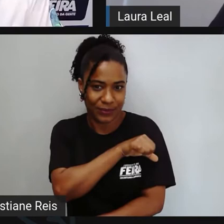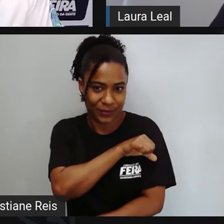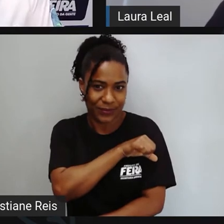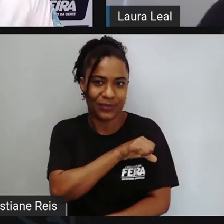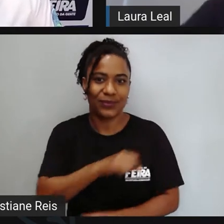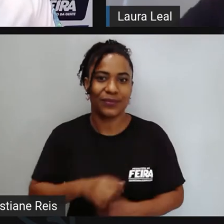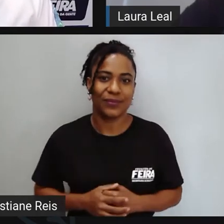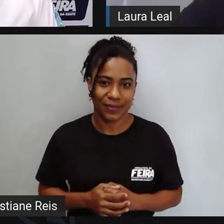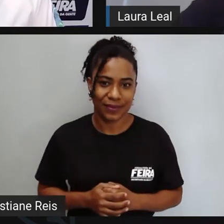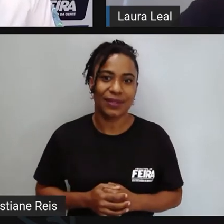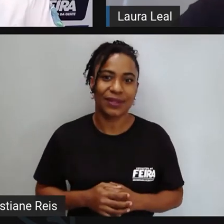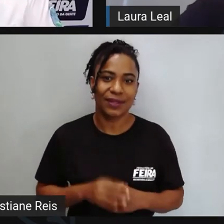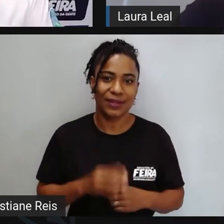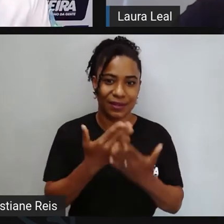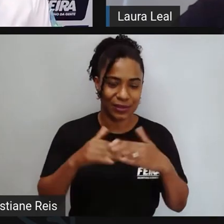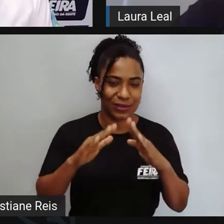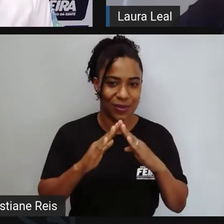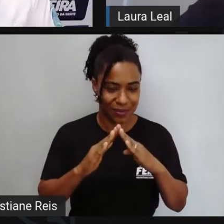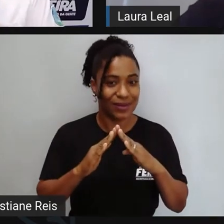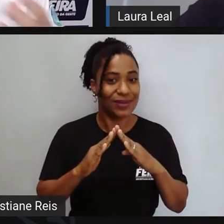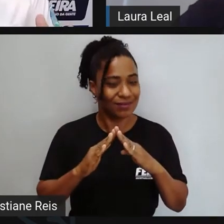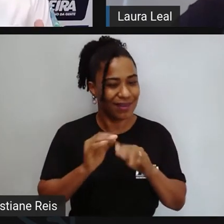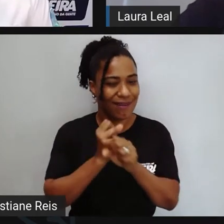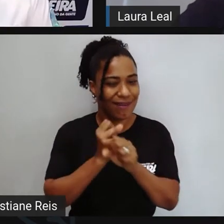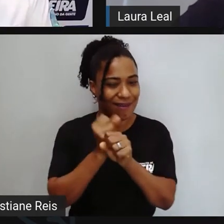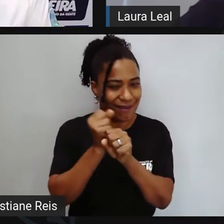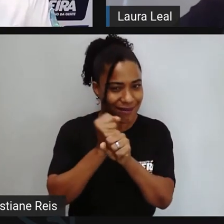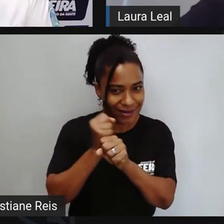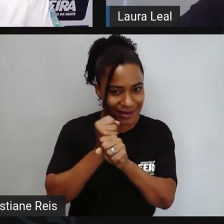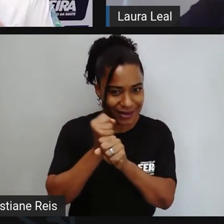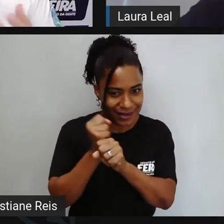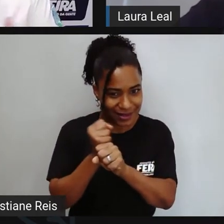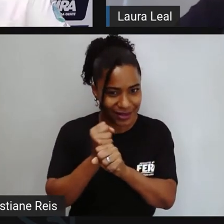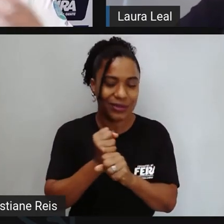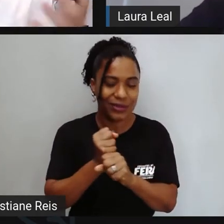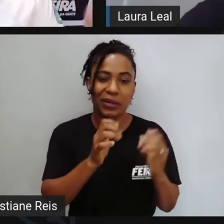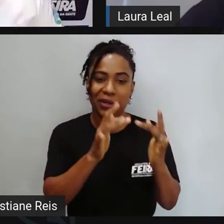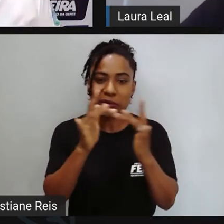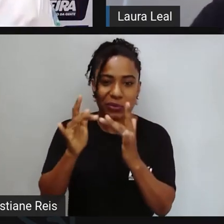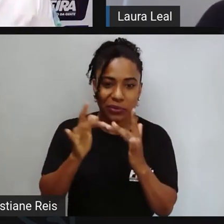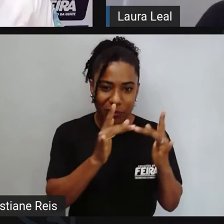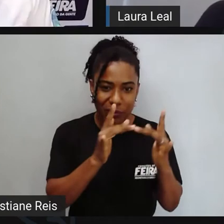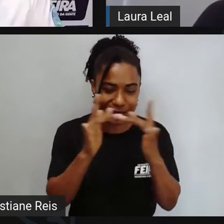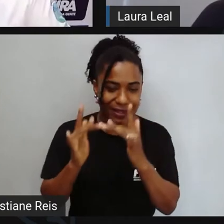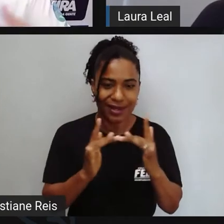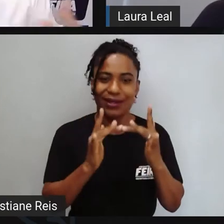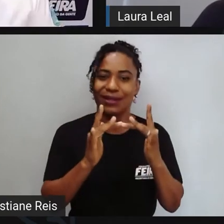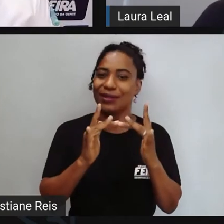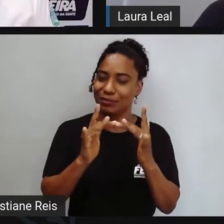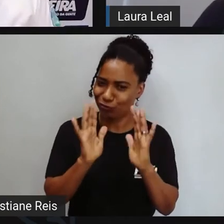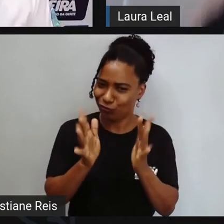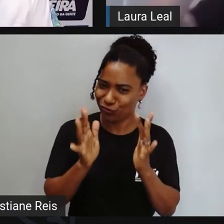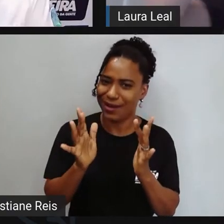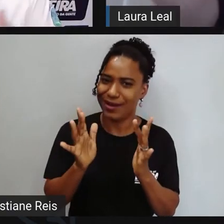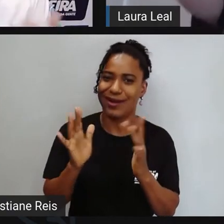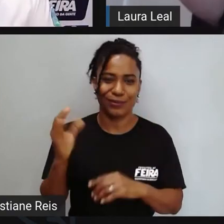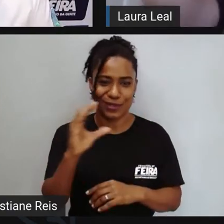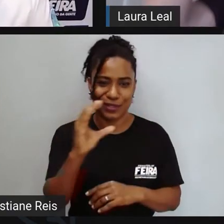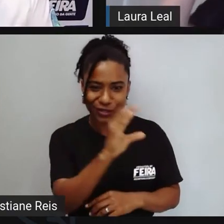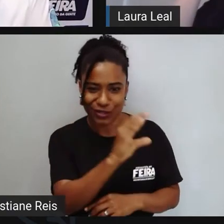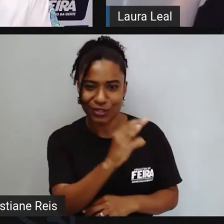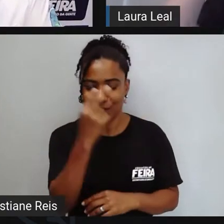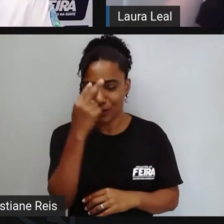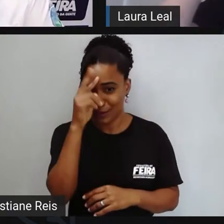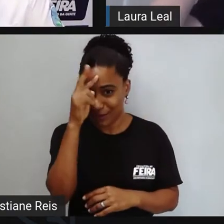aí de escola, eles já tiveram contato com pessoas importantes, cientistas importantes, historiadores importantes,